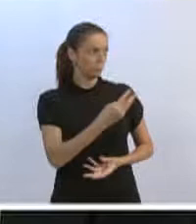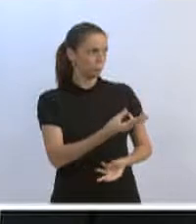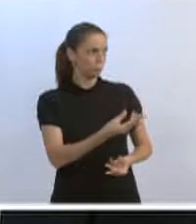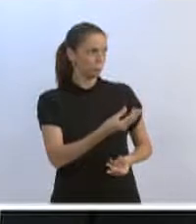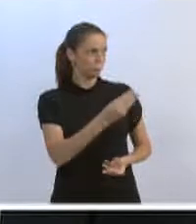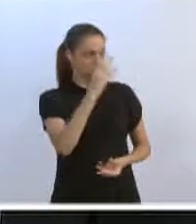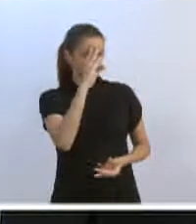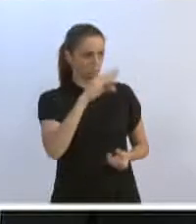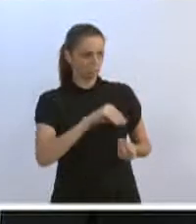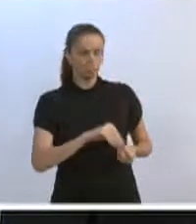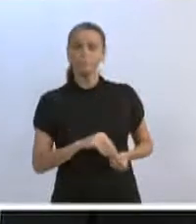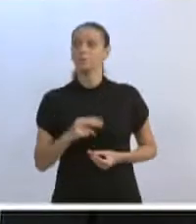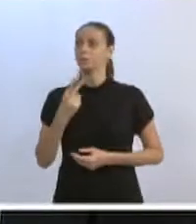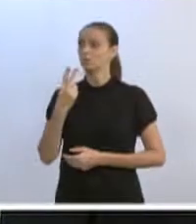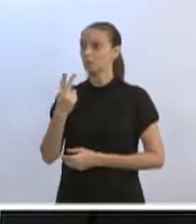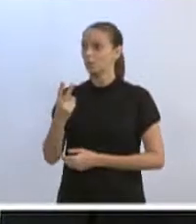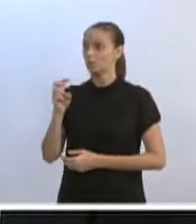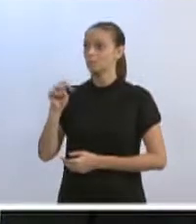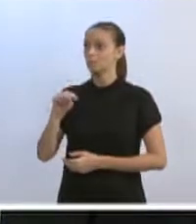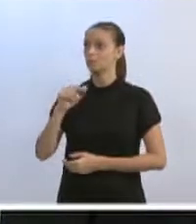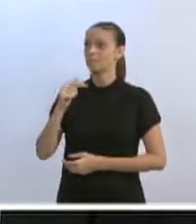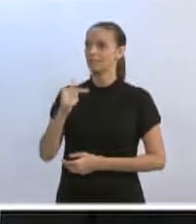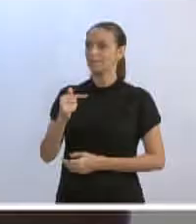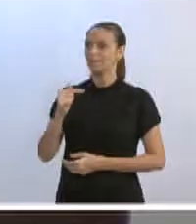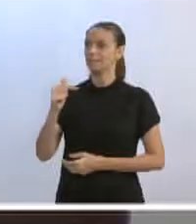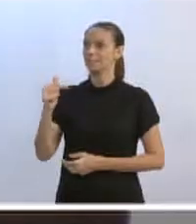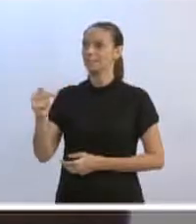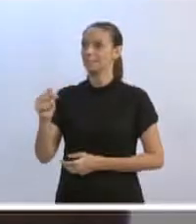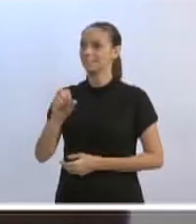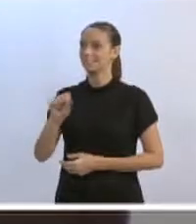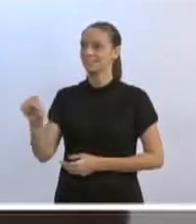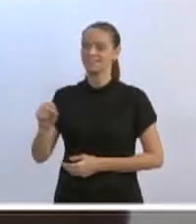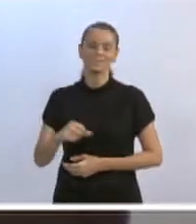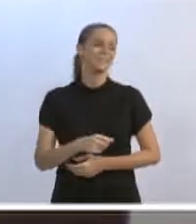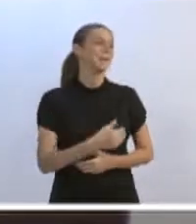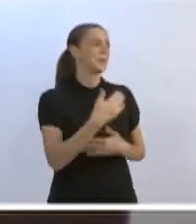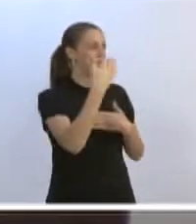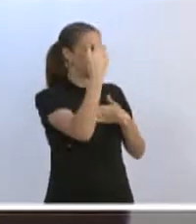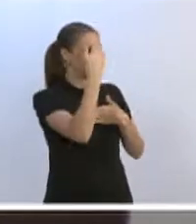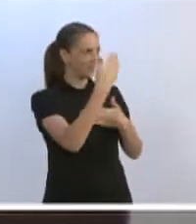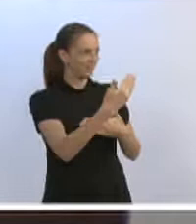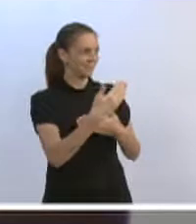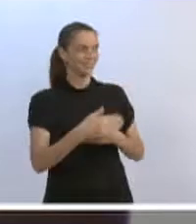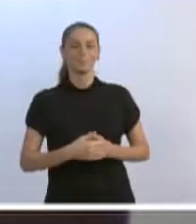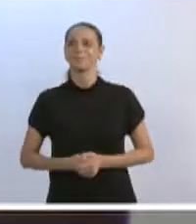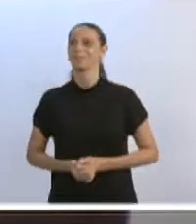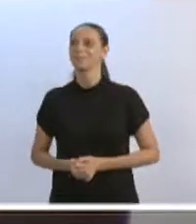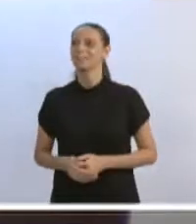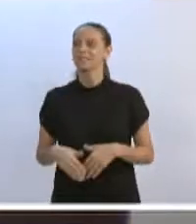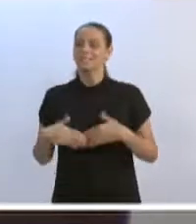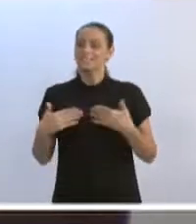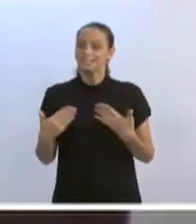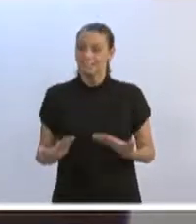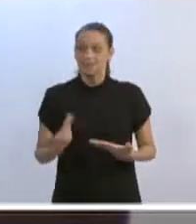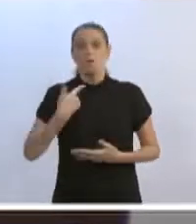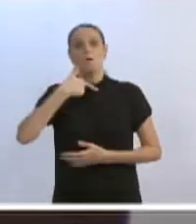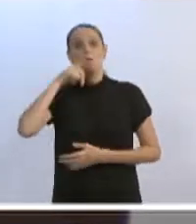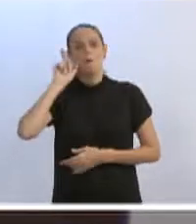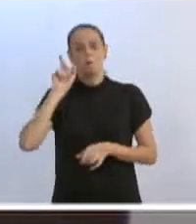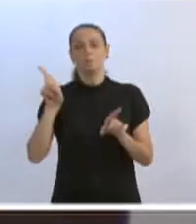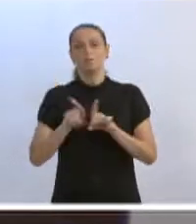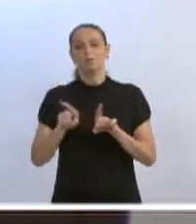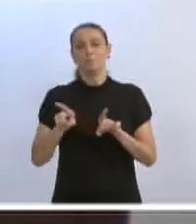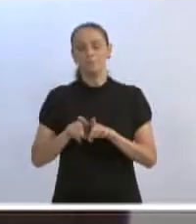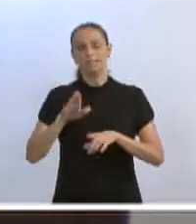ser um minuto 77 segundos pode ser agradecer obrigado ou seja aqui também na casa onde nós fizemos